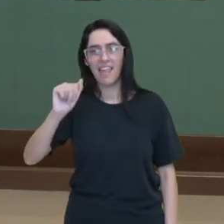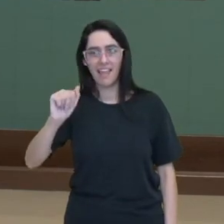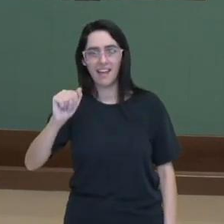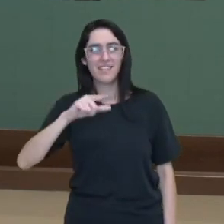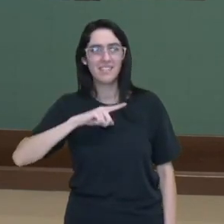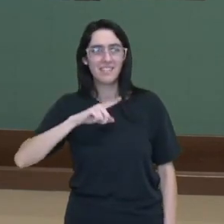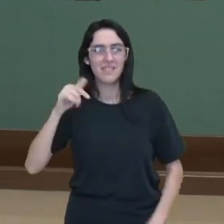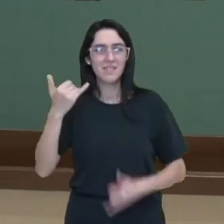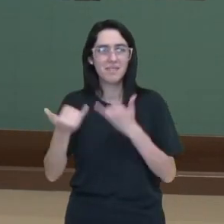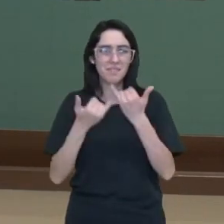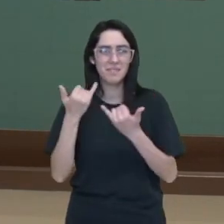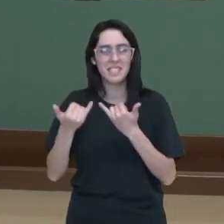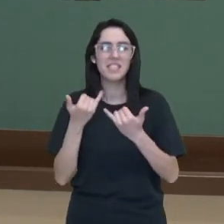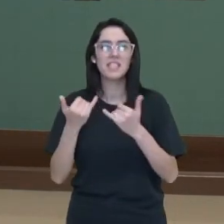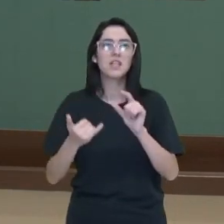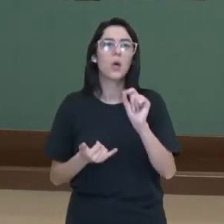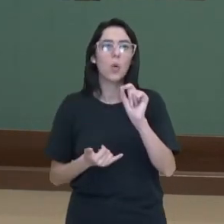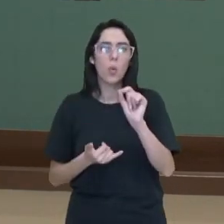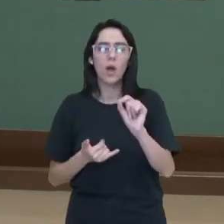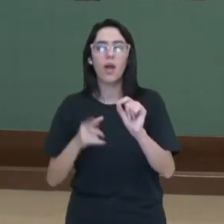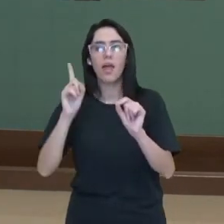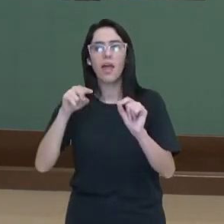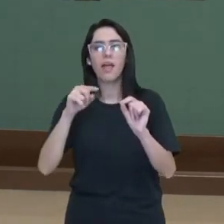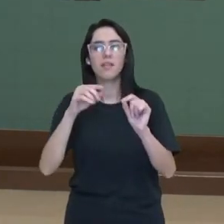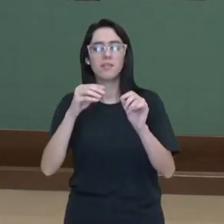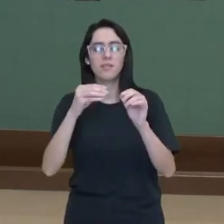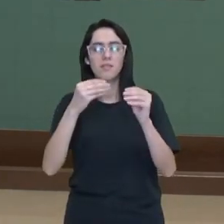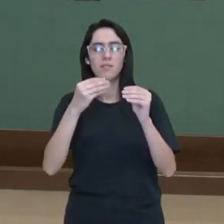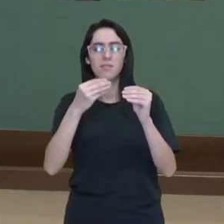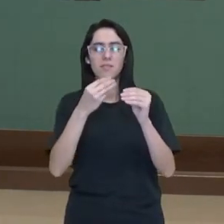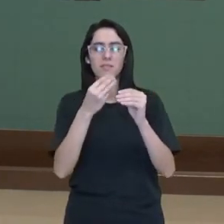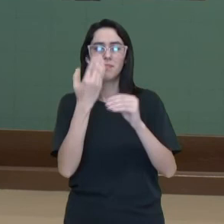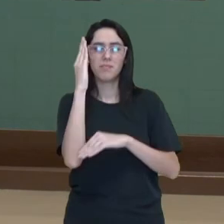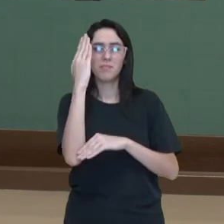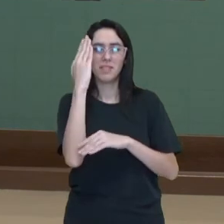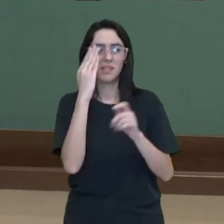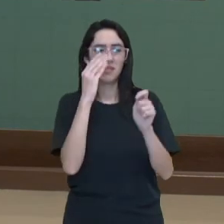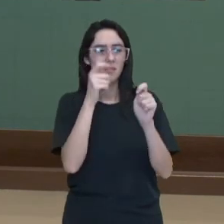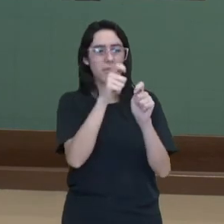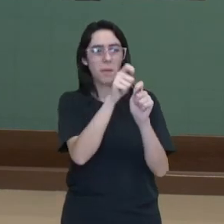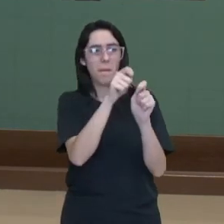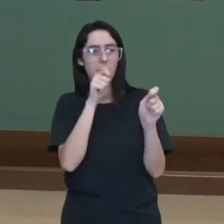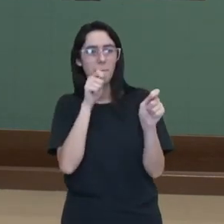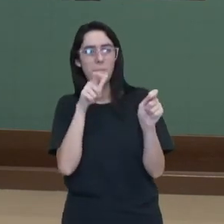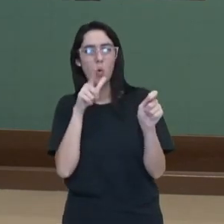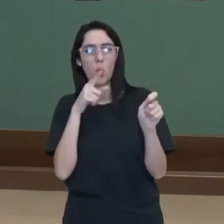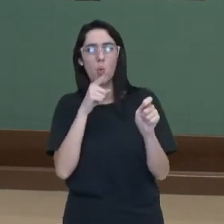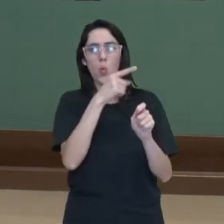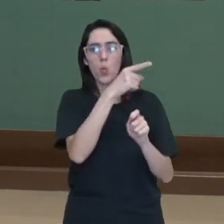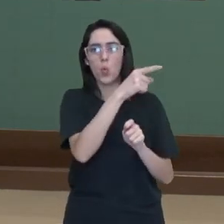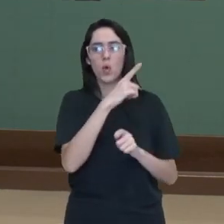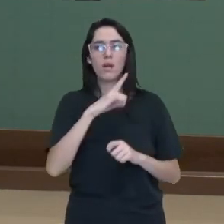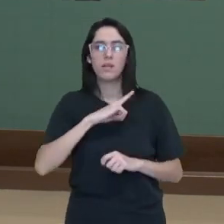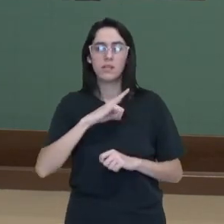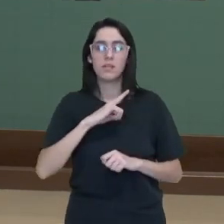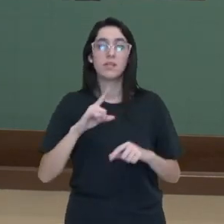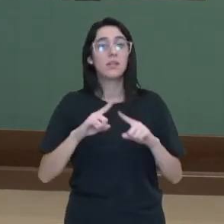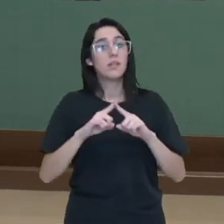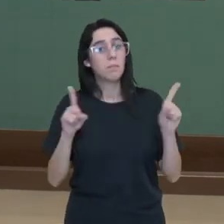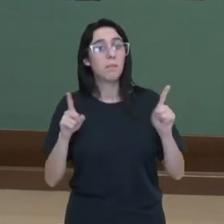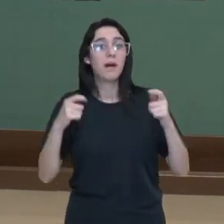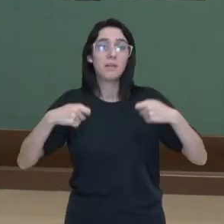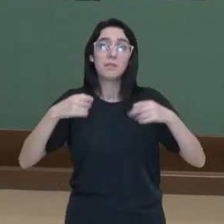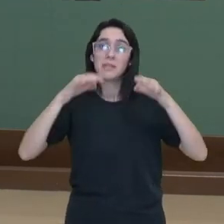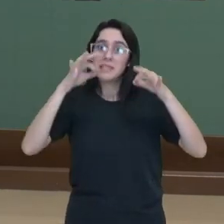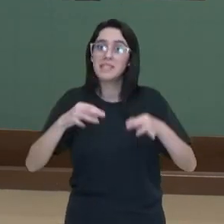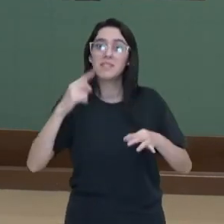Ou estilingue, né? Aquilo ali também é uma brincadeira de precisão. Só que lembre que você tem que escolher bem